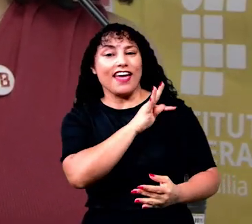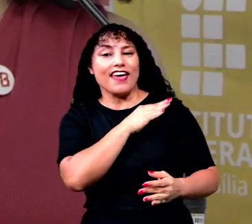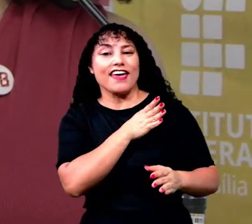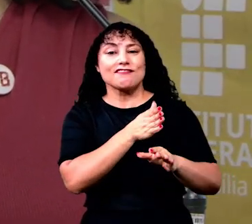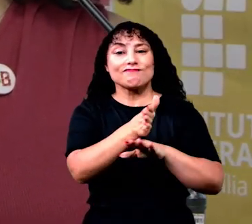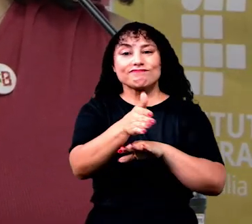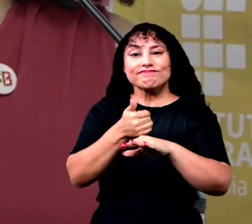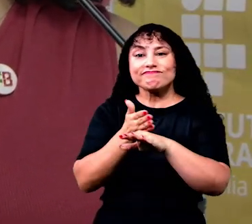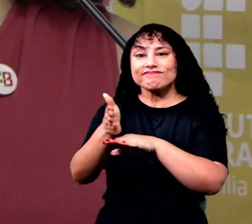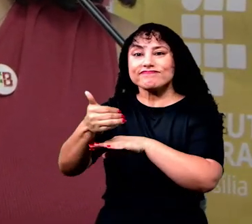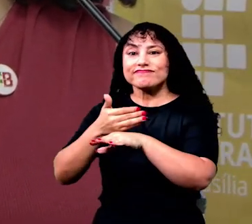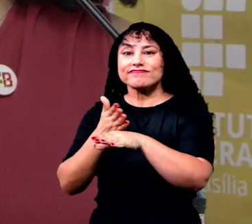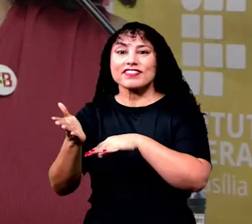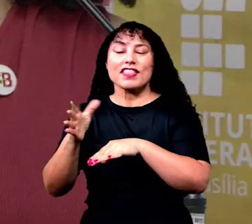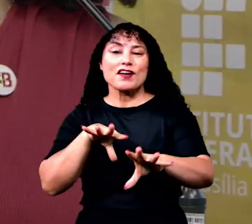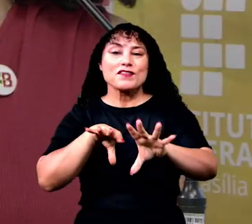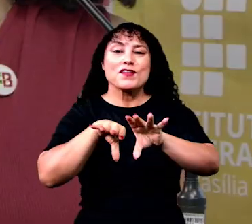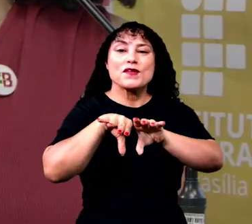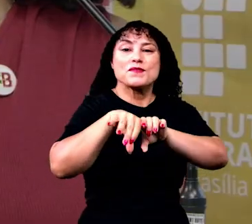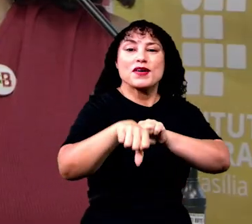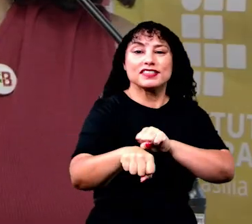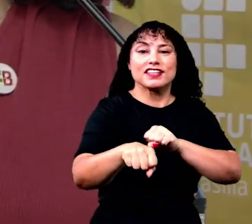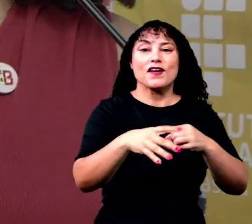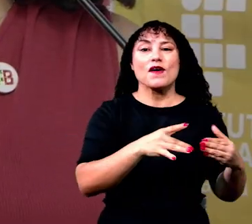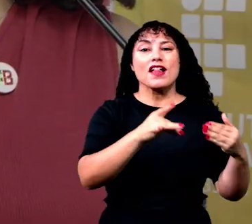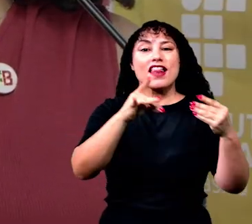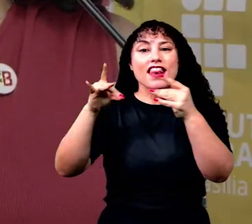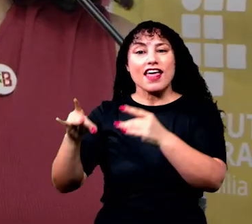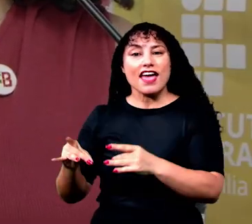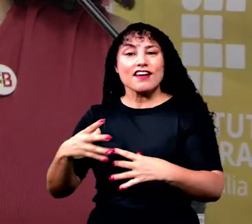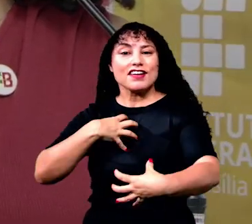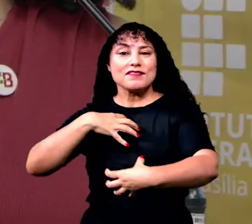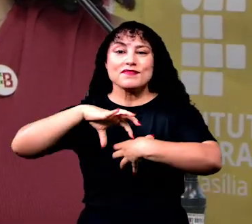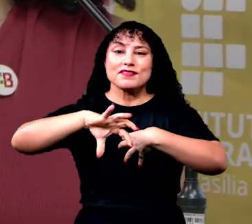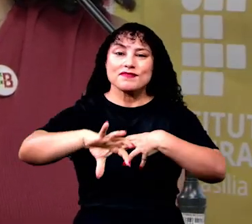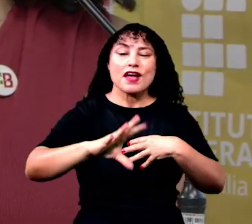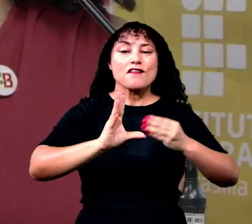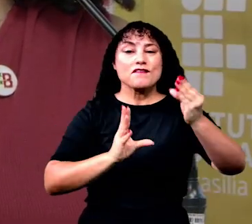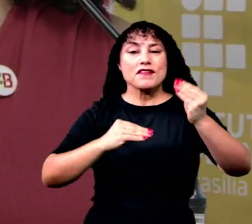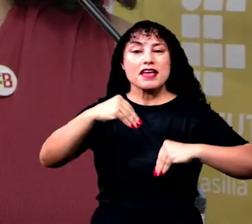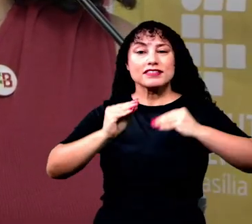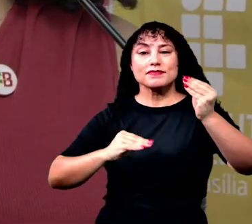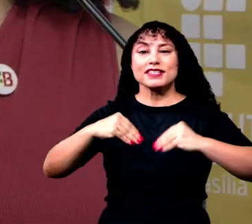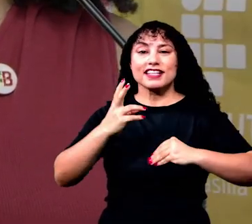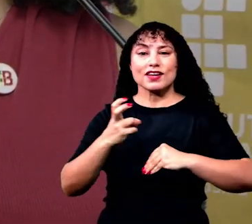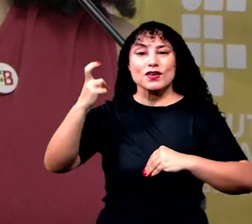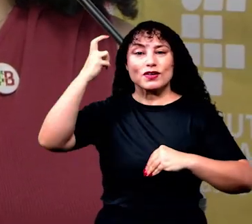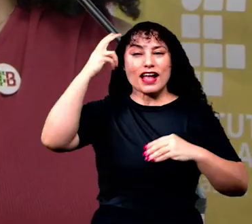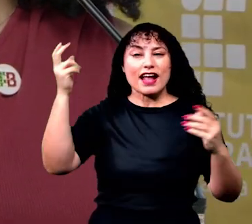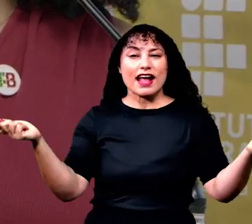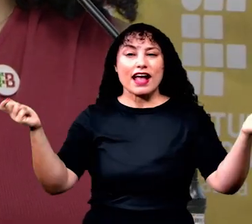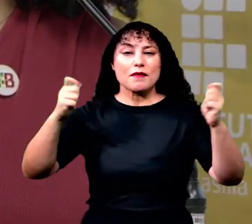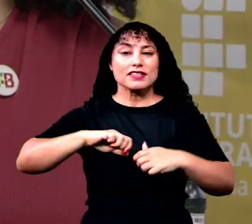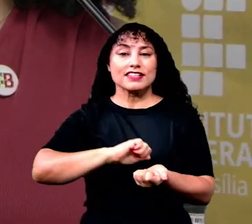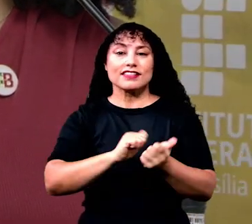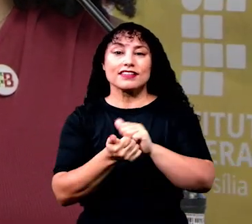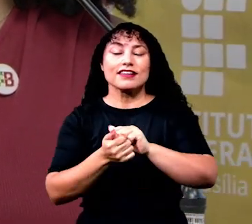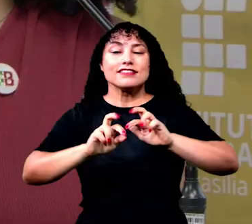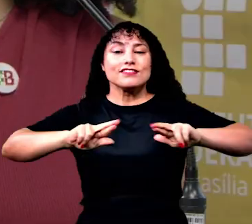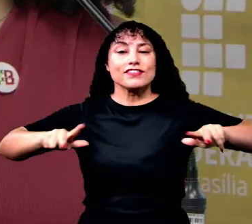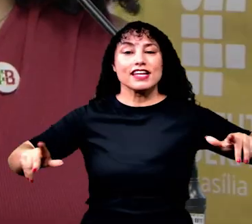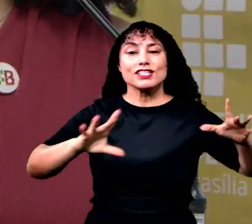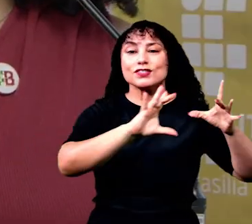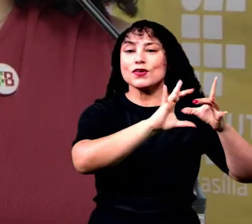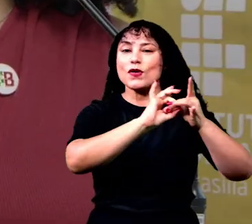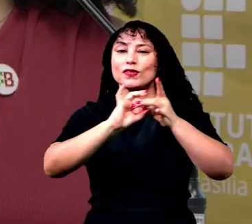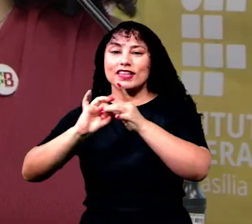perpassa uma formação que leva em consideração a empatia, flexibilidade cultural, capacidade de se adaptar a diferentes